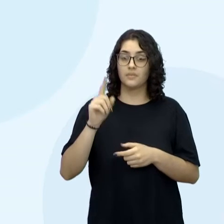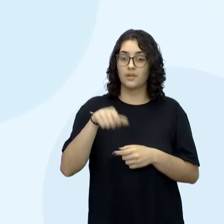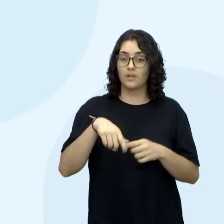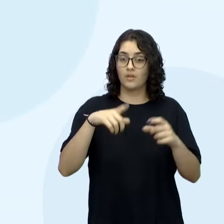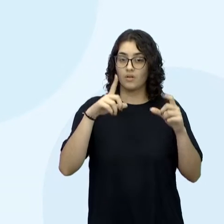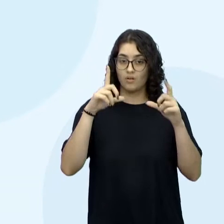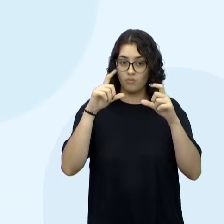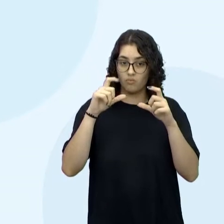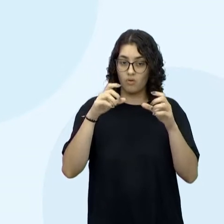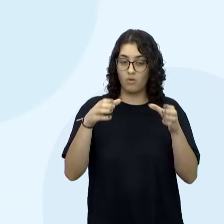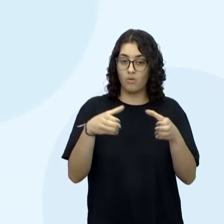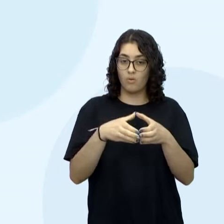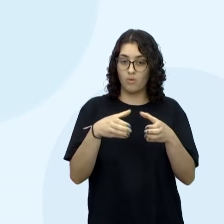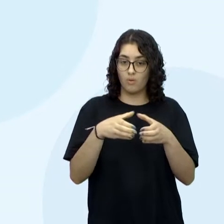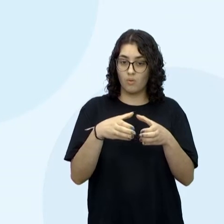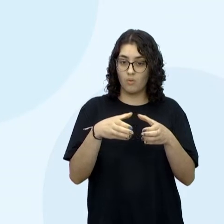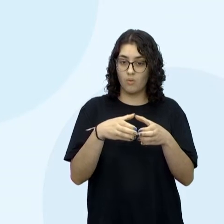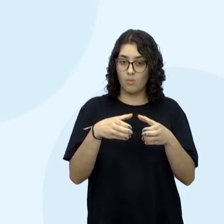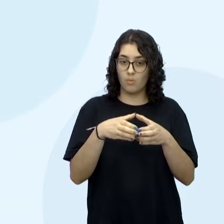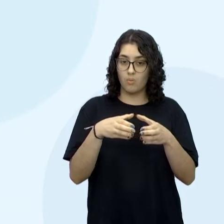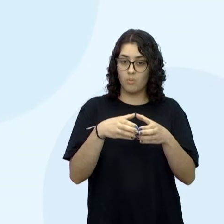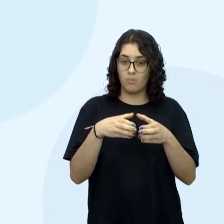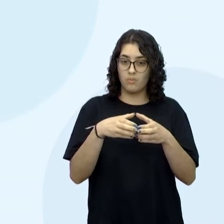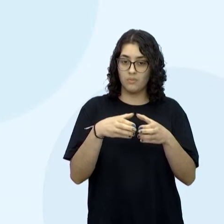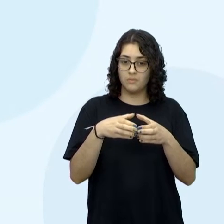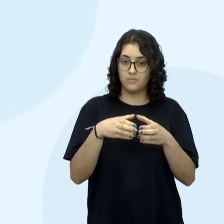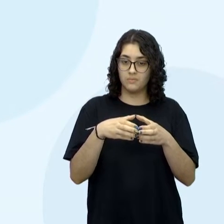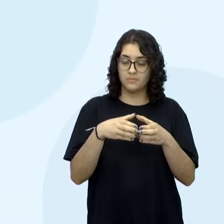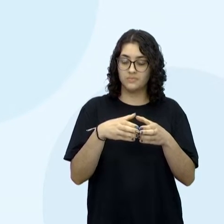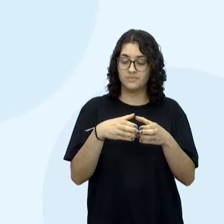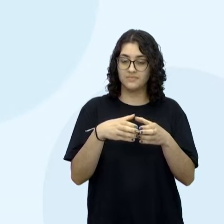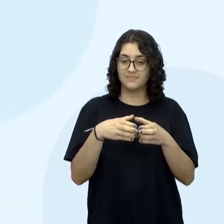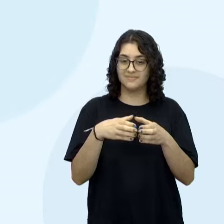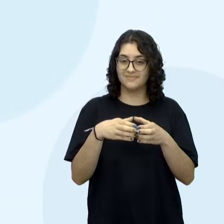aí de grupos étnicos do subcontinente,